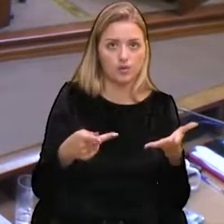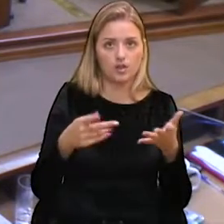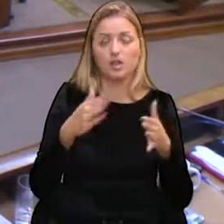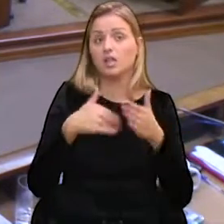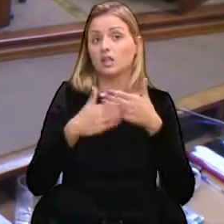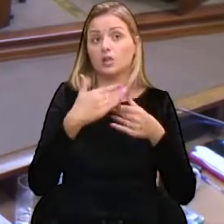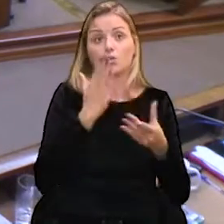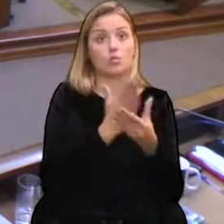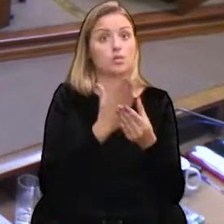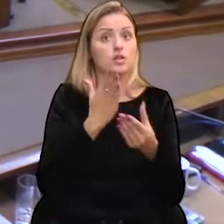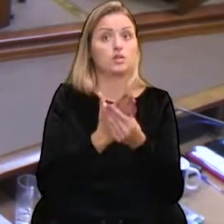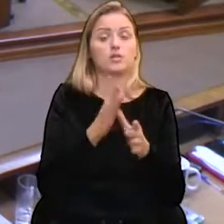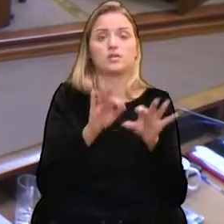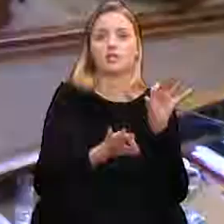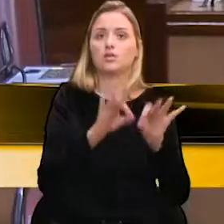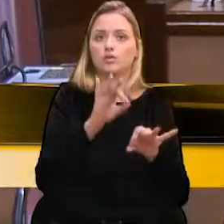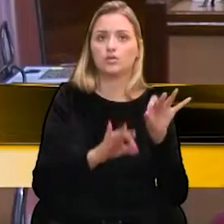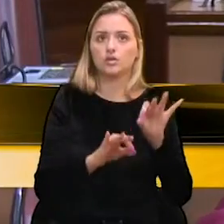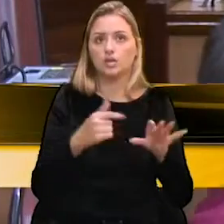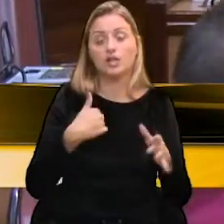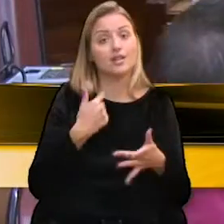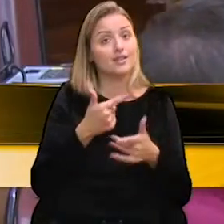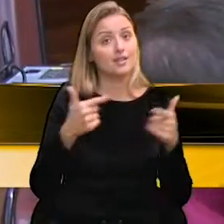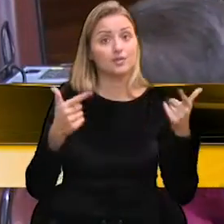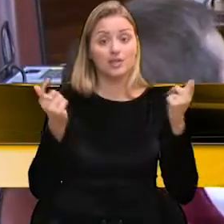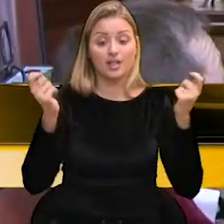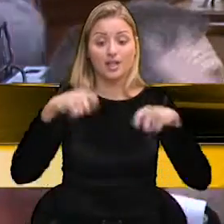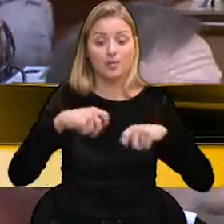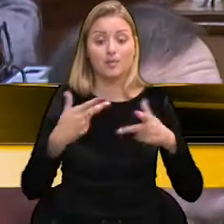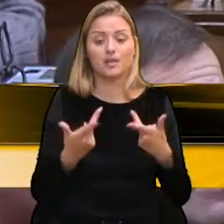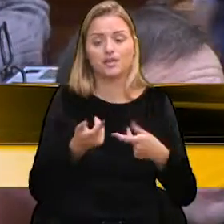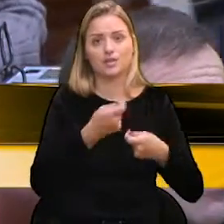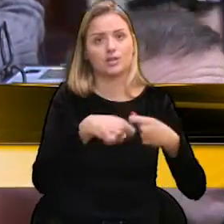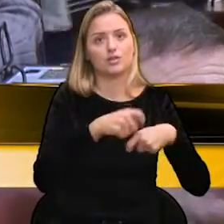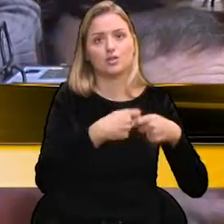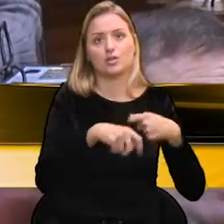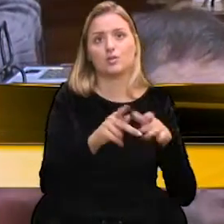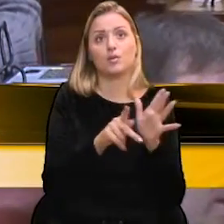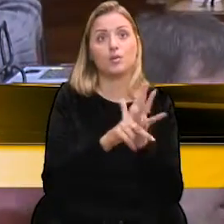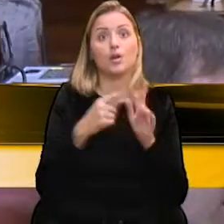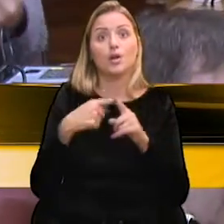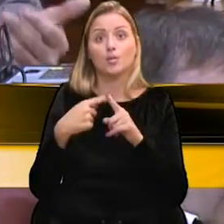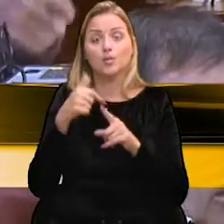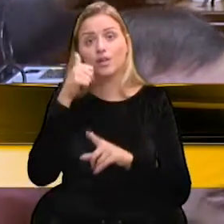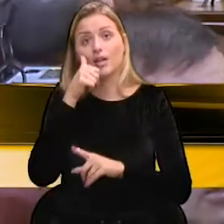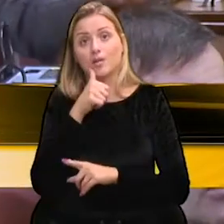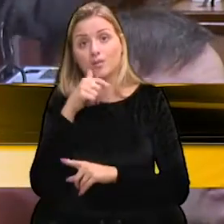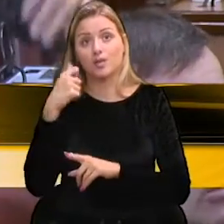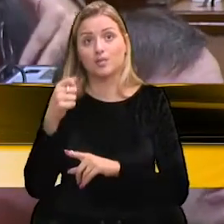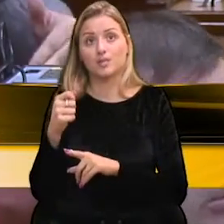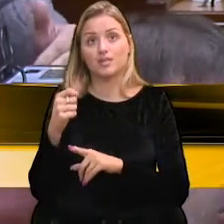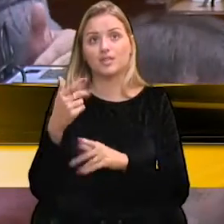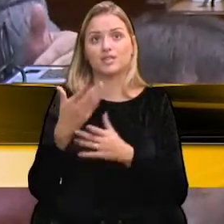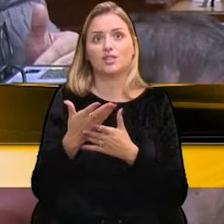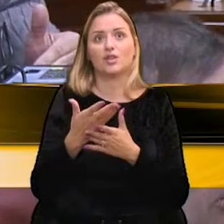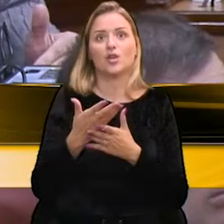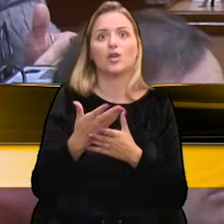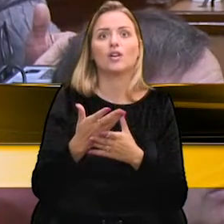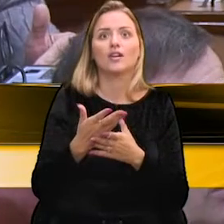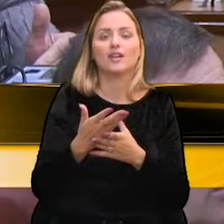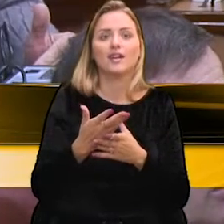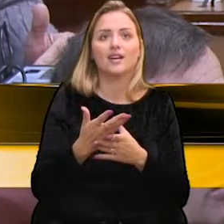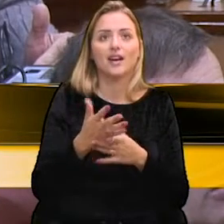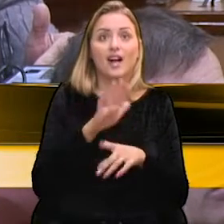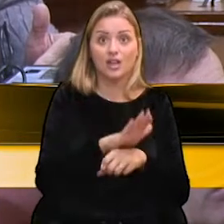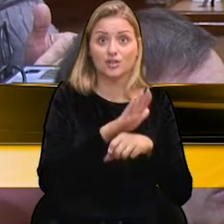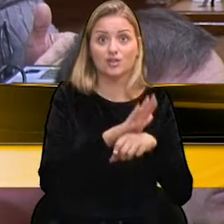para a justiça, né? Talvez ele não tenha capacidade de gerir nem nele mesmo, porque a esposa teve que intervir num conflito que ele mesmo criou,